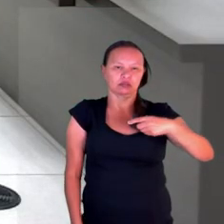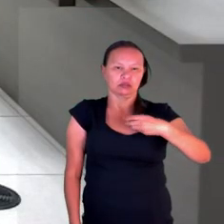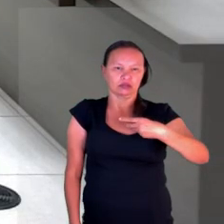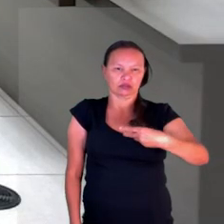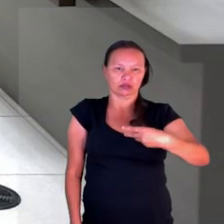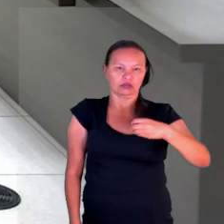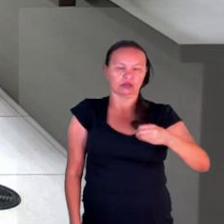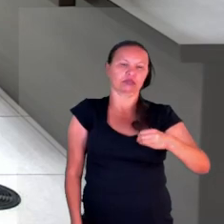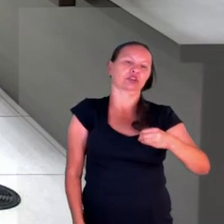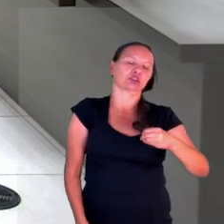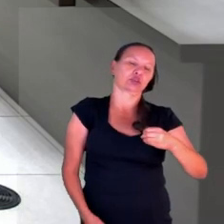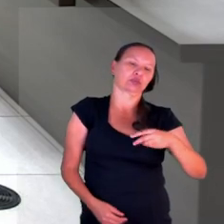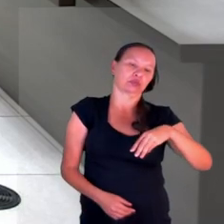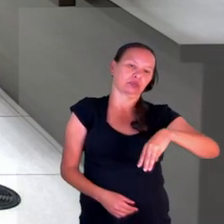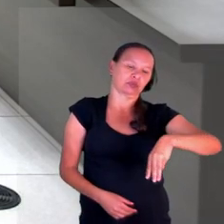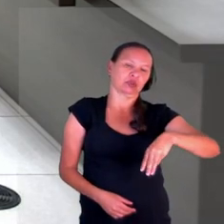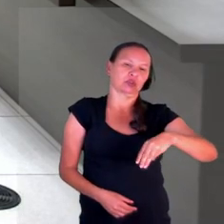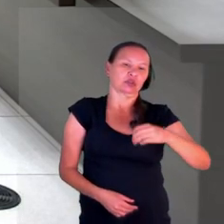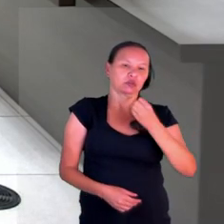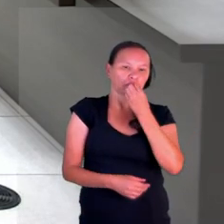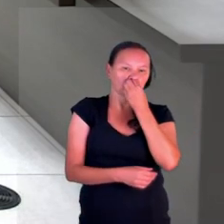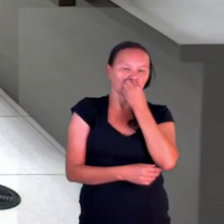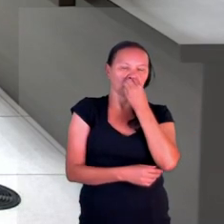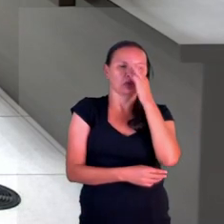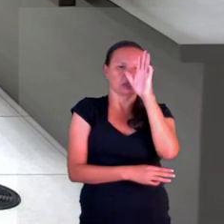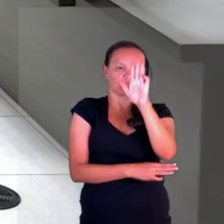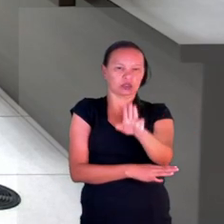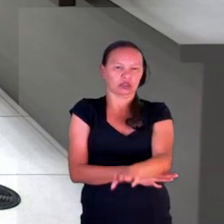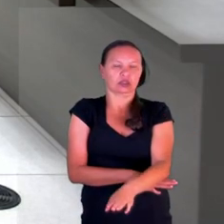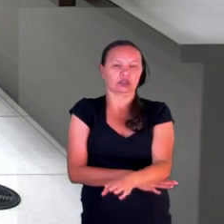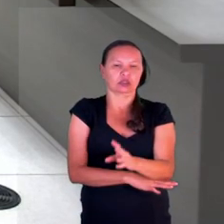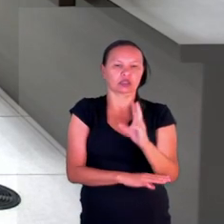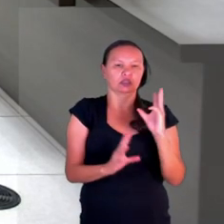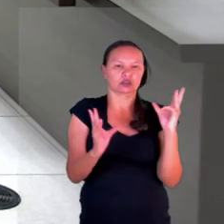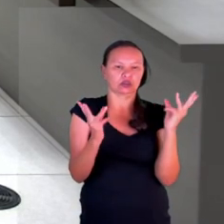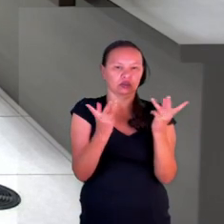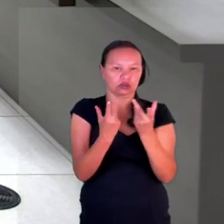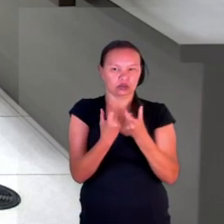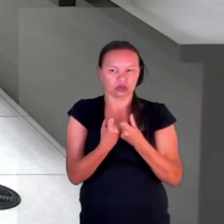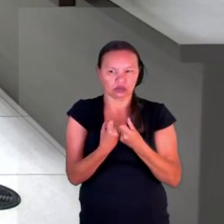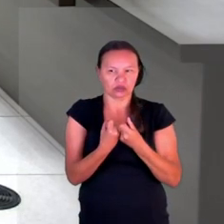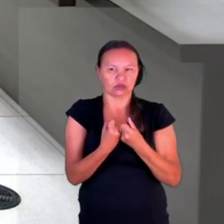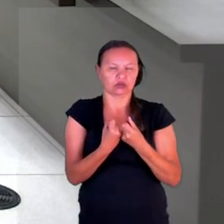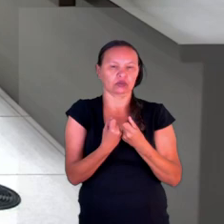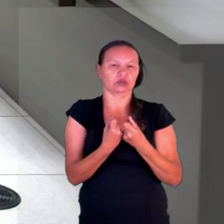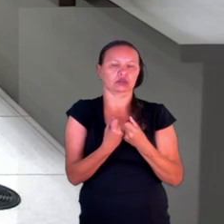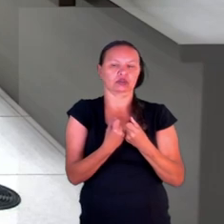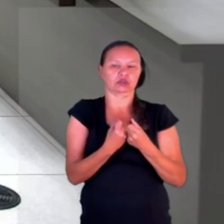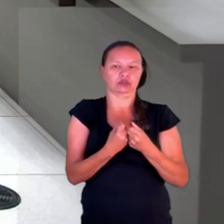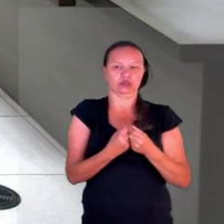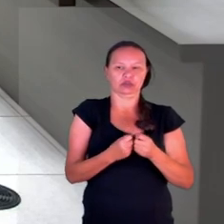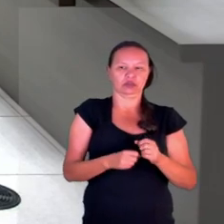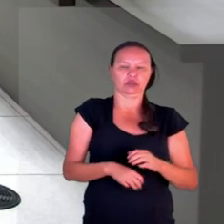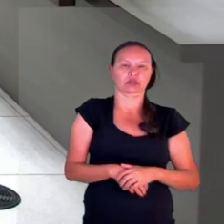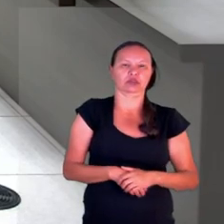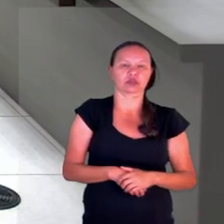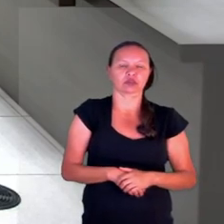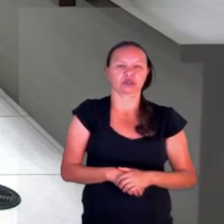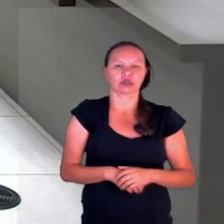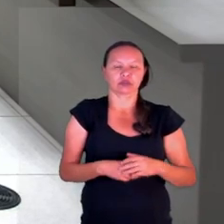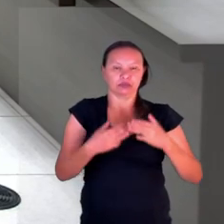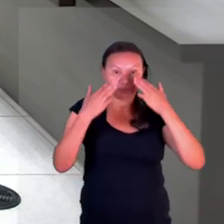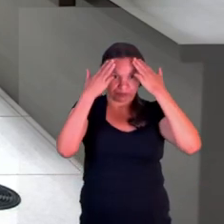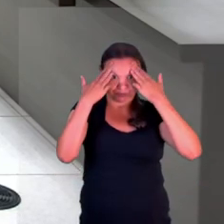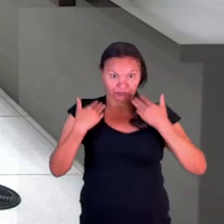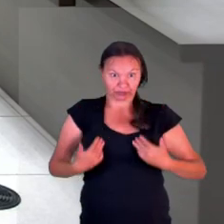todas e todes a quem nos acompanha pela de forma virtual questão da audiodescrição